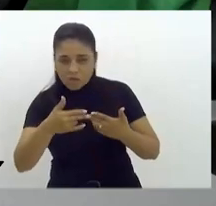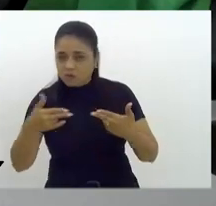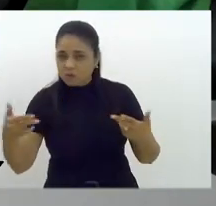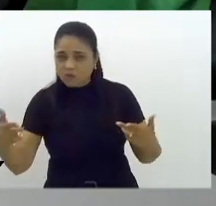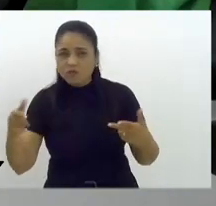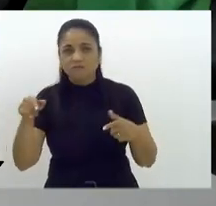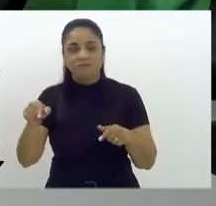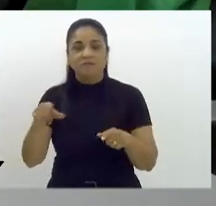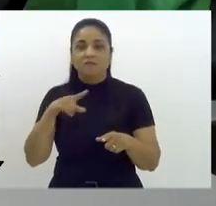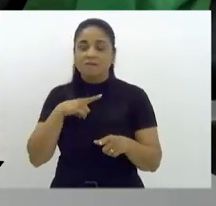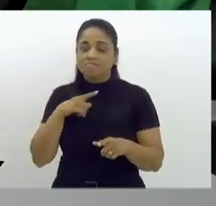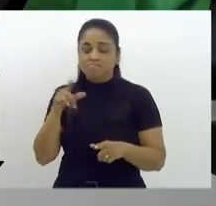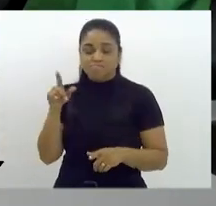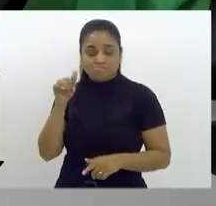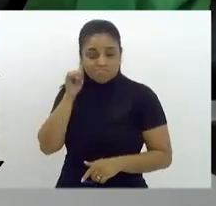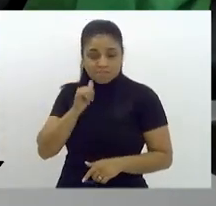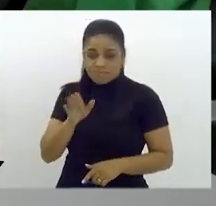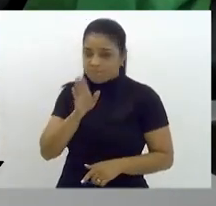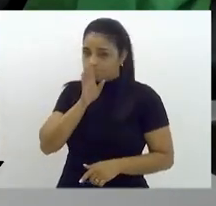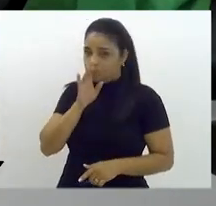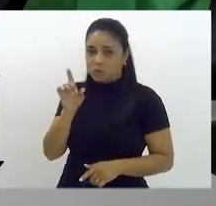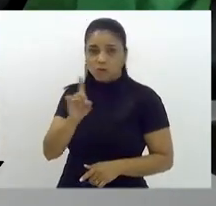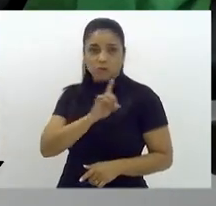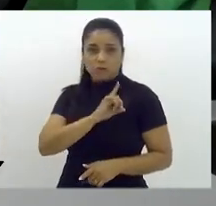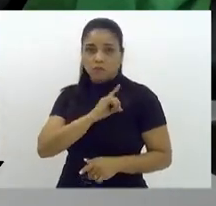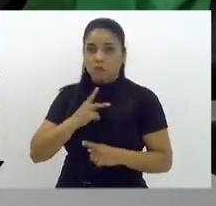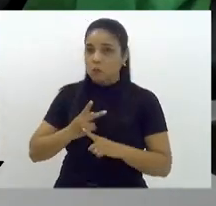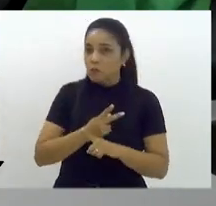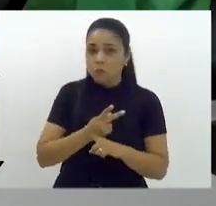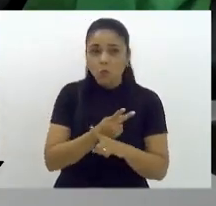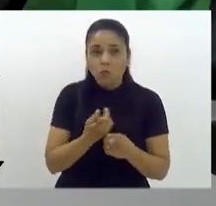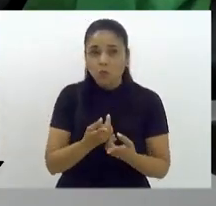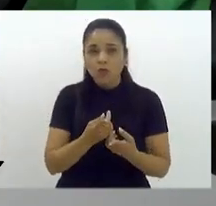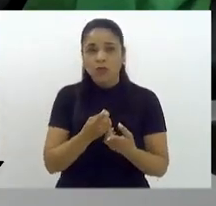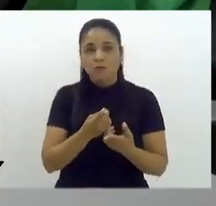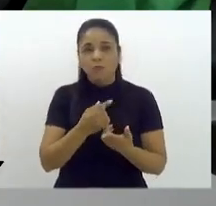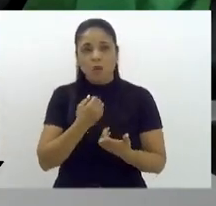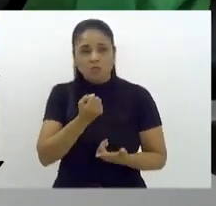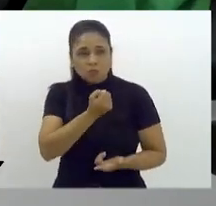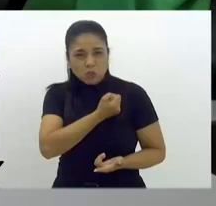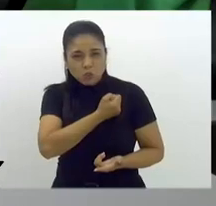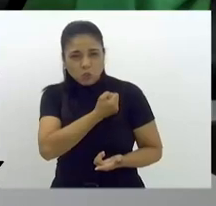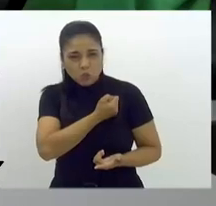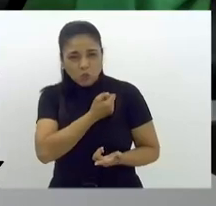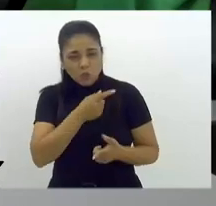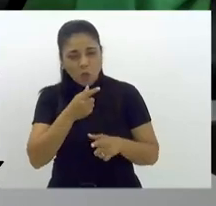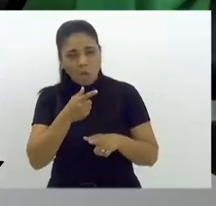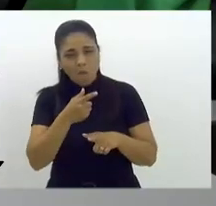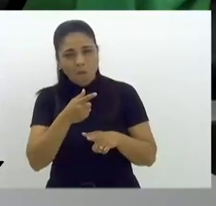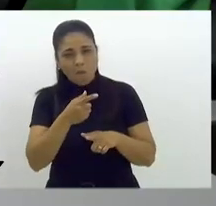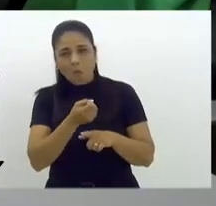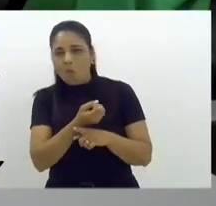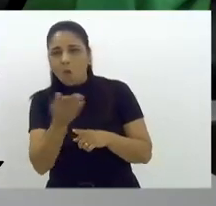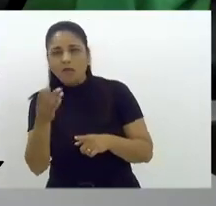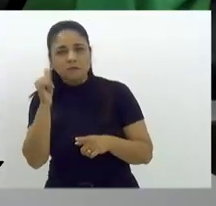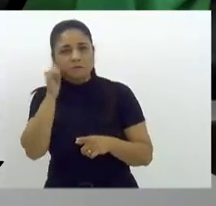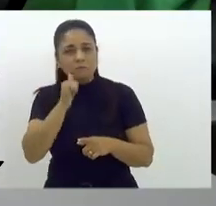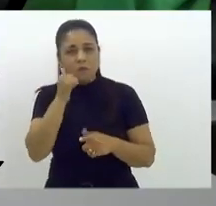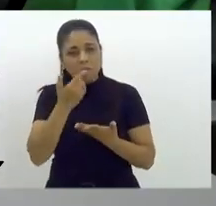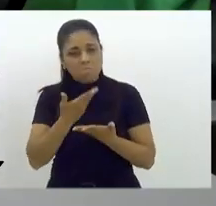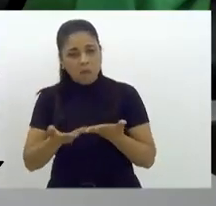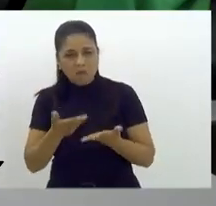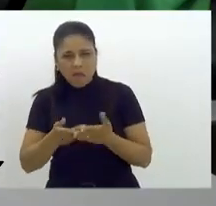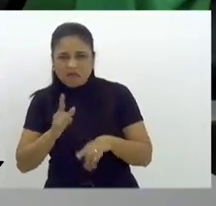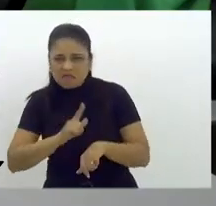vá delegacia que eu acho que deve ser um número tão insignificante de mulheres que vão perder o seu tempo para prejudicar um homem fazer uma